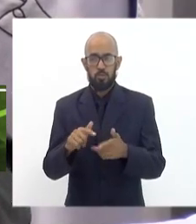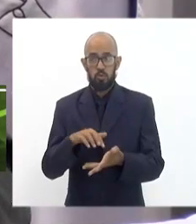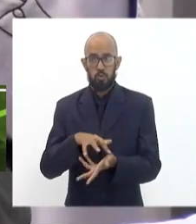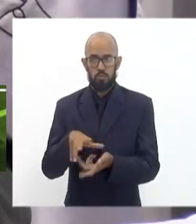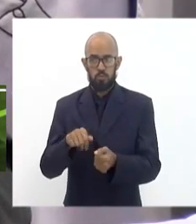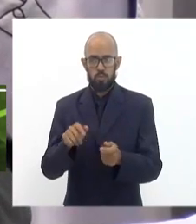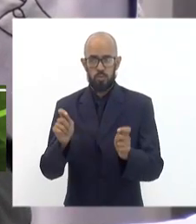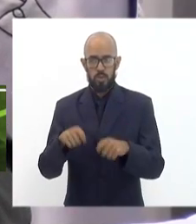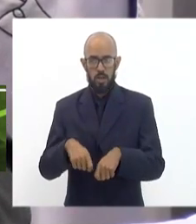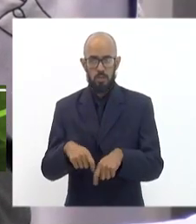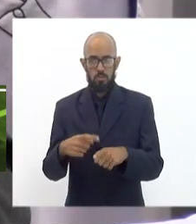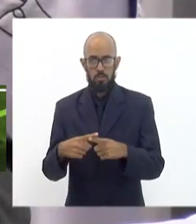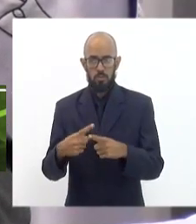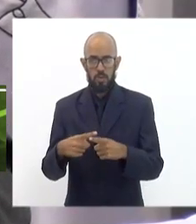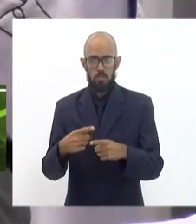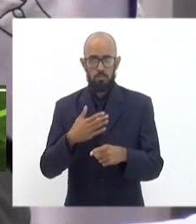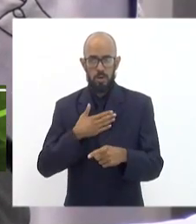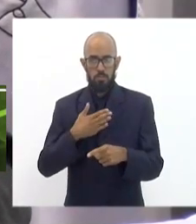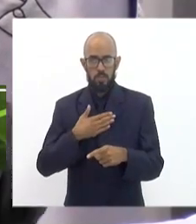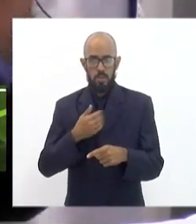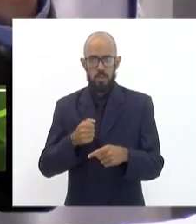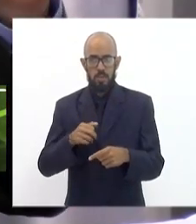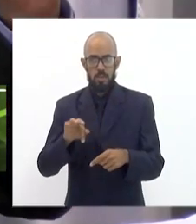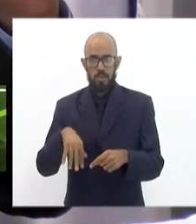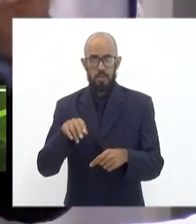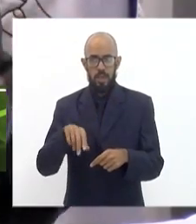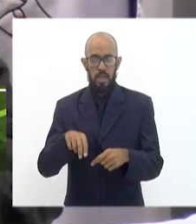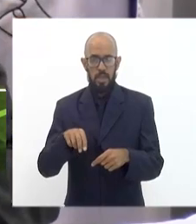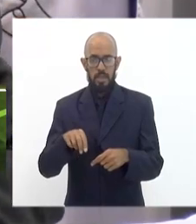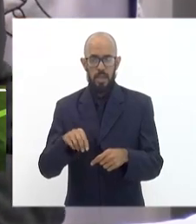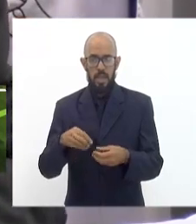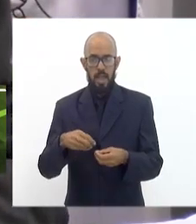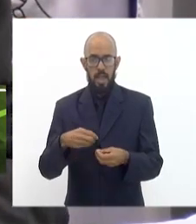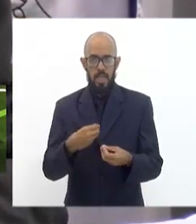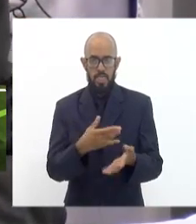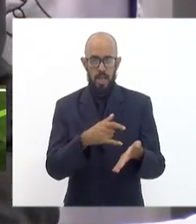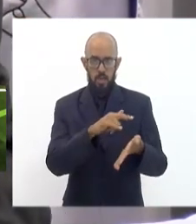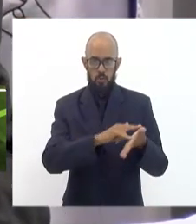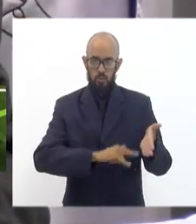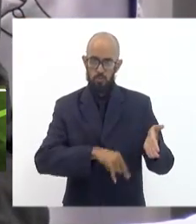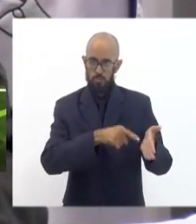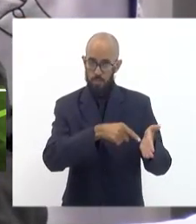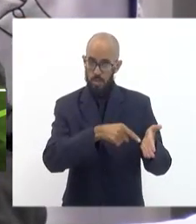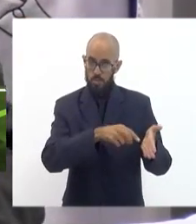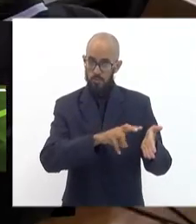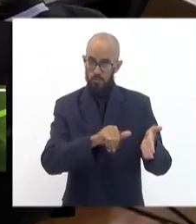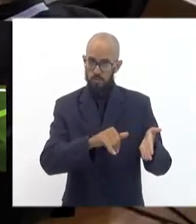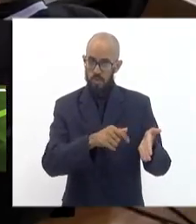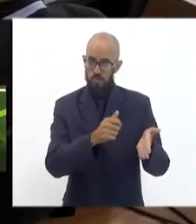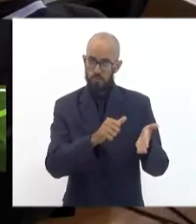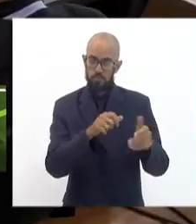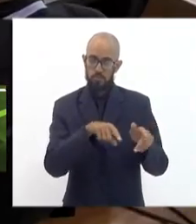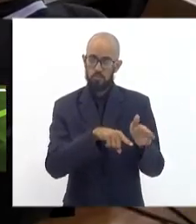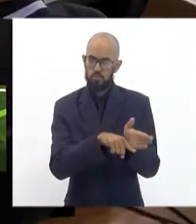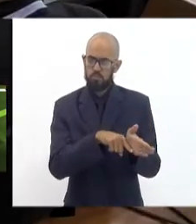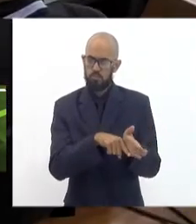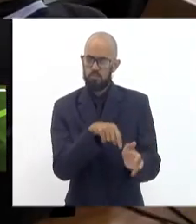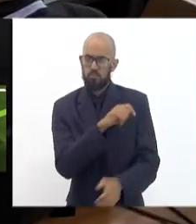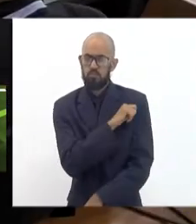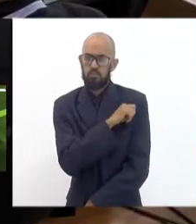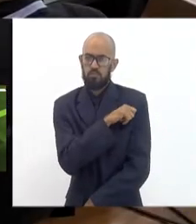quem atesta a fatura fatura lá na ponta da fiscalização da obra